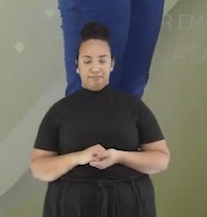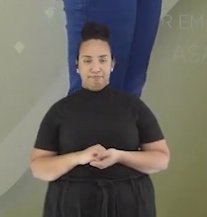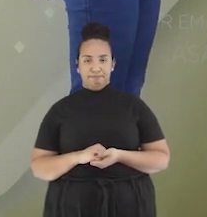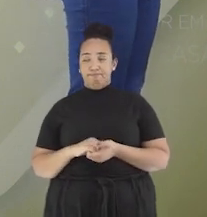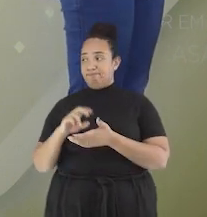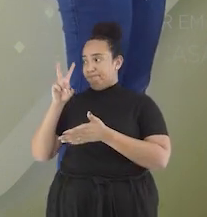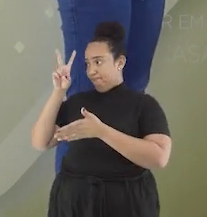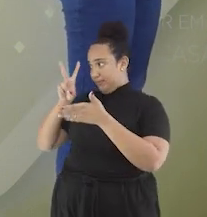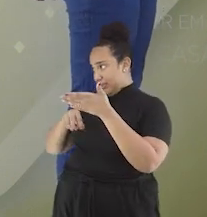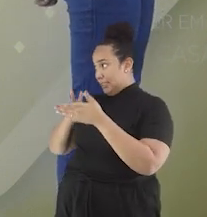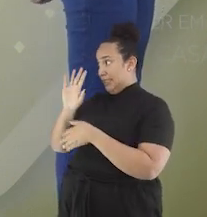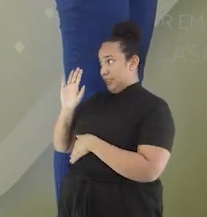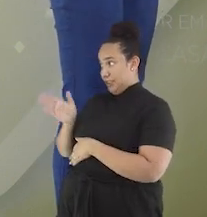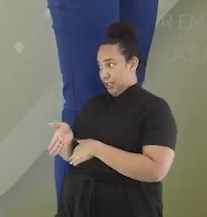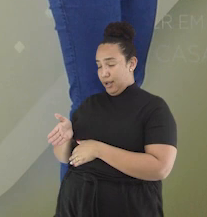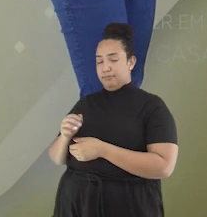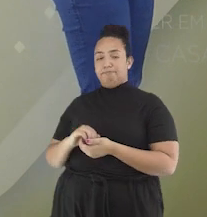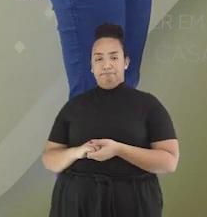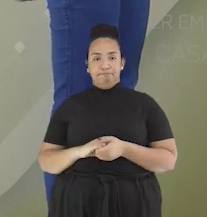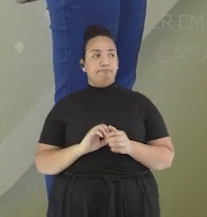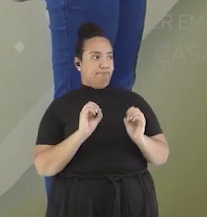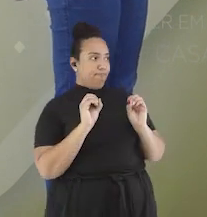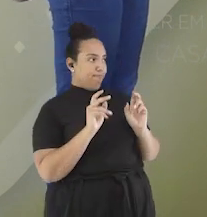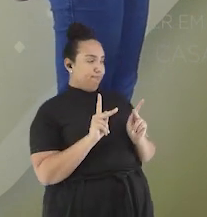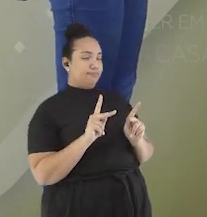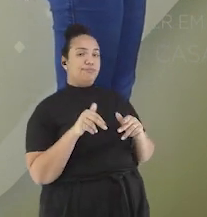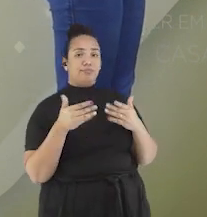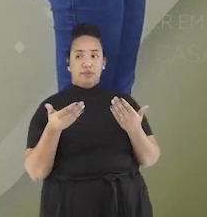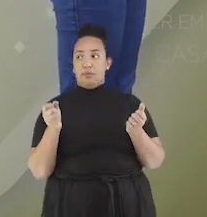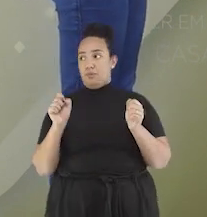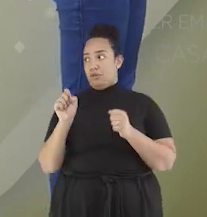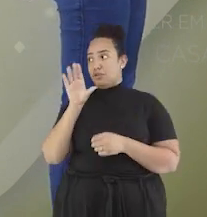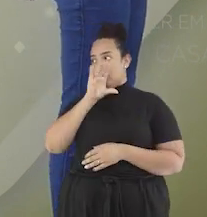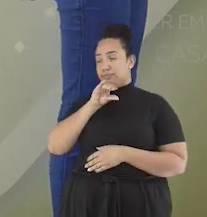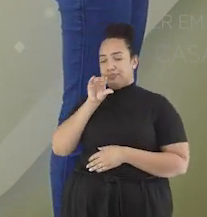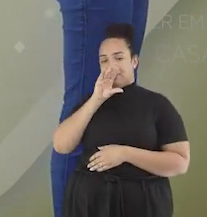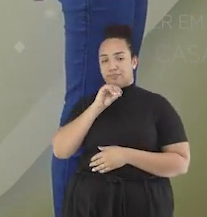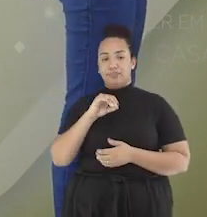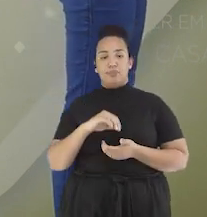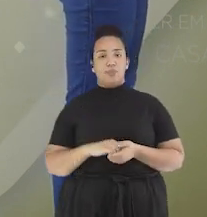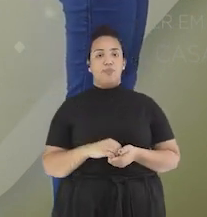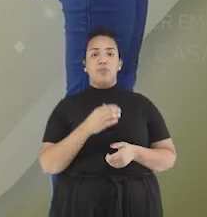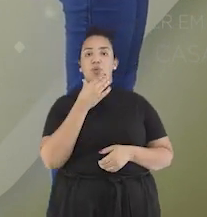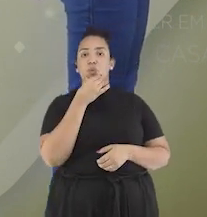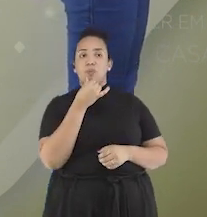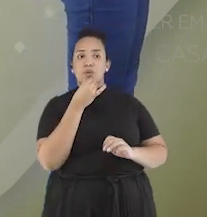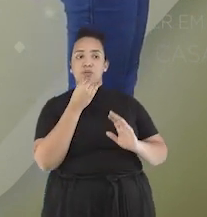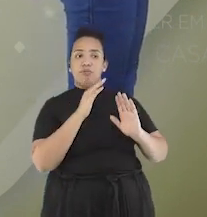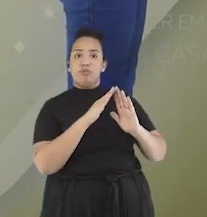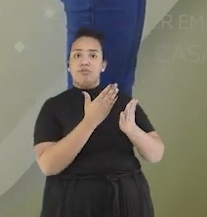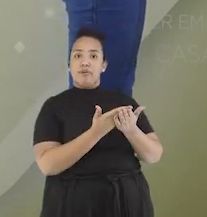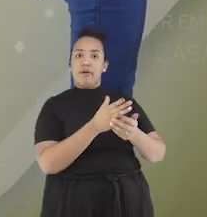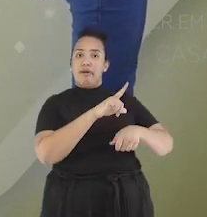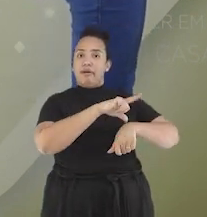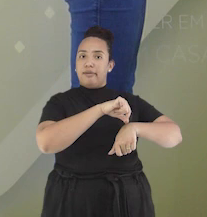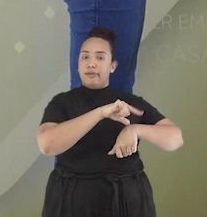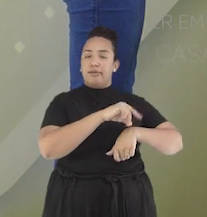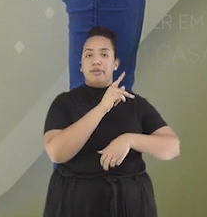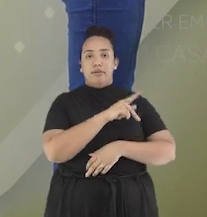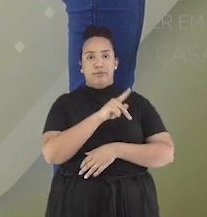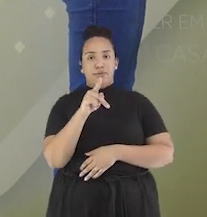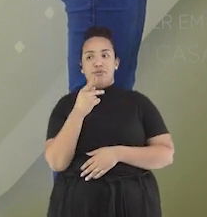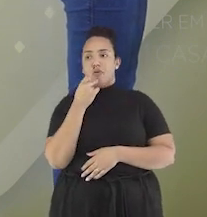Já fez a leitura? Uhum. Então pode fazer a leitura em voz alta agora. Joãozinho chega atrasado na aula novamente. A professora